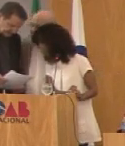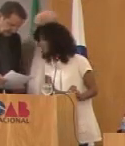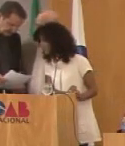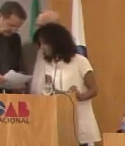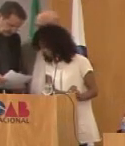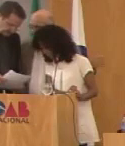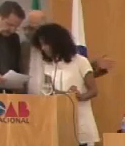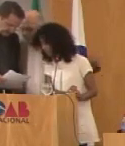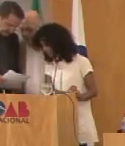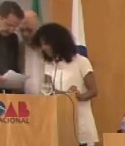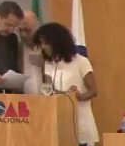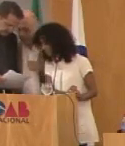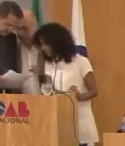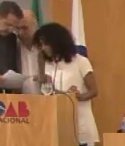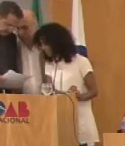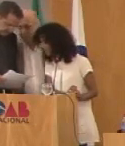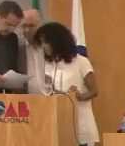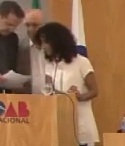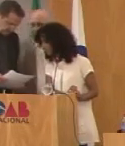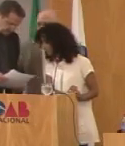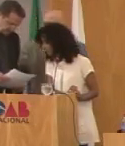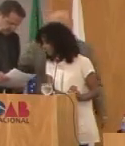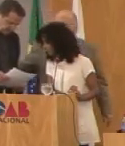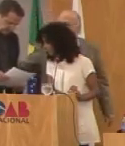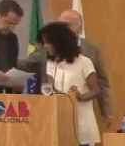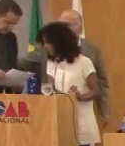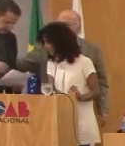renda e direitos, que